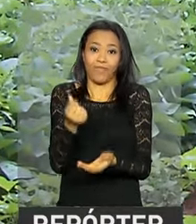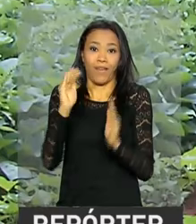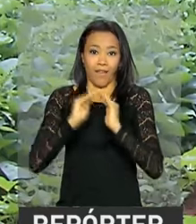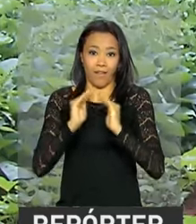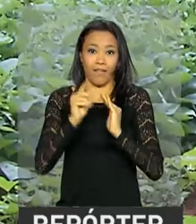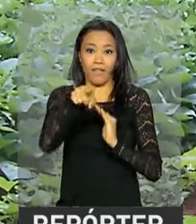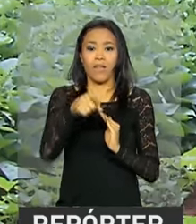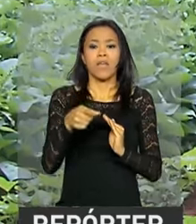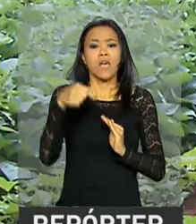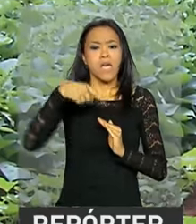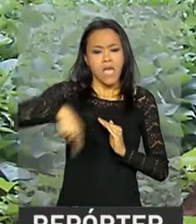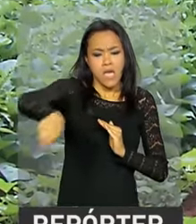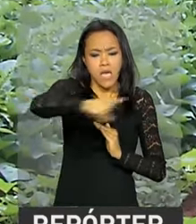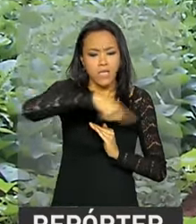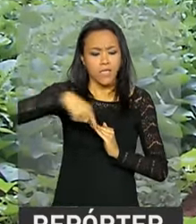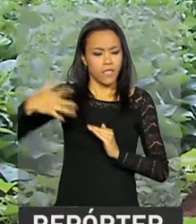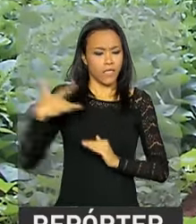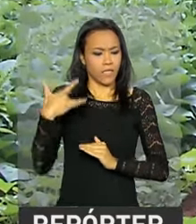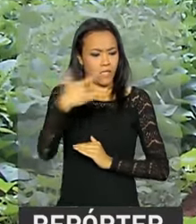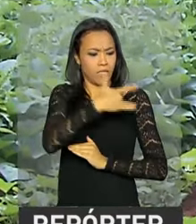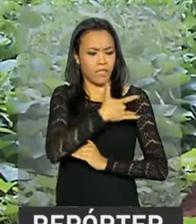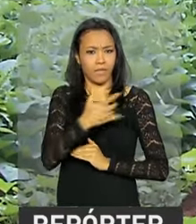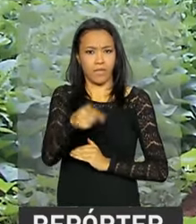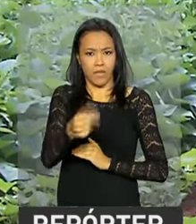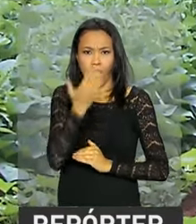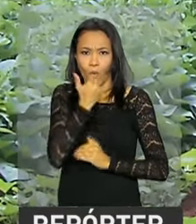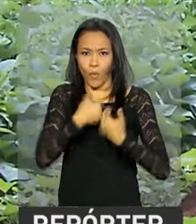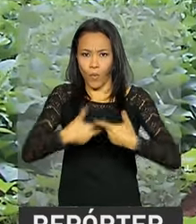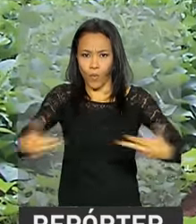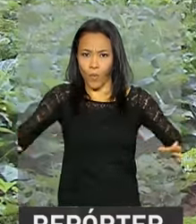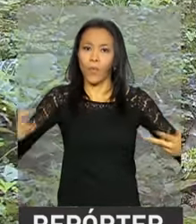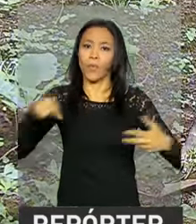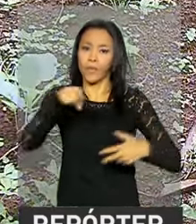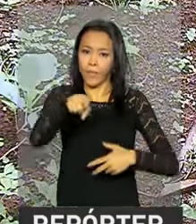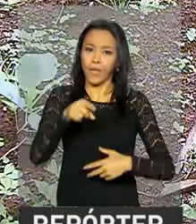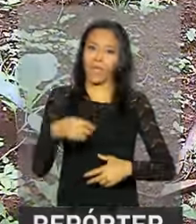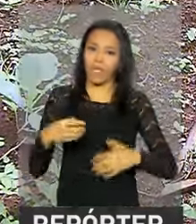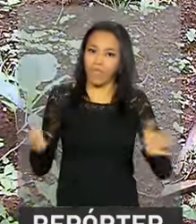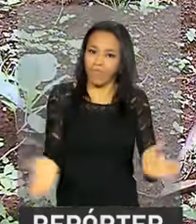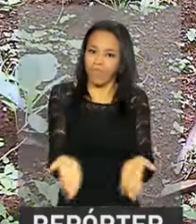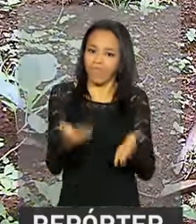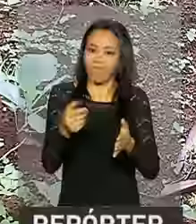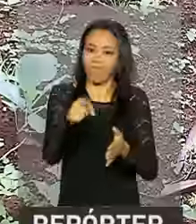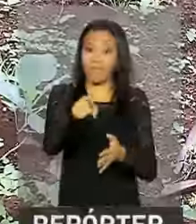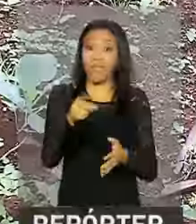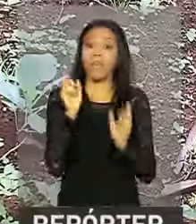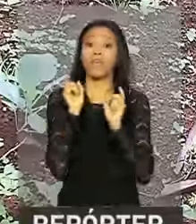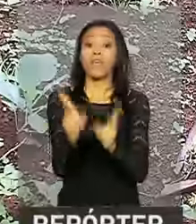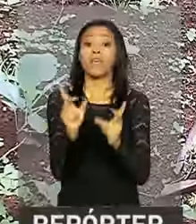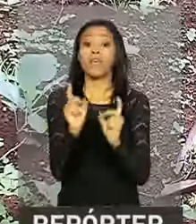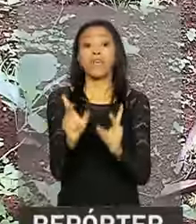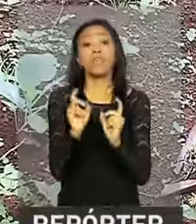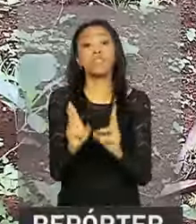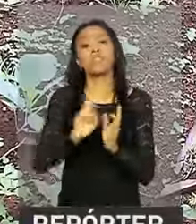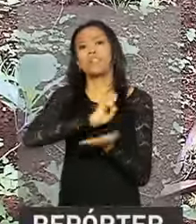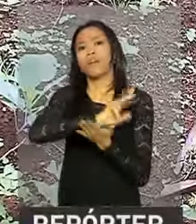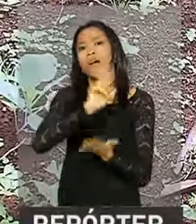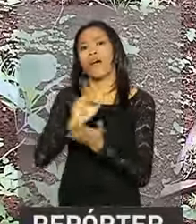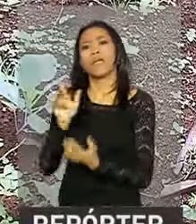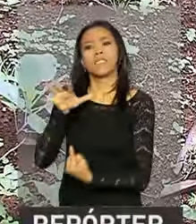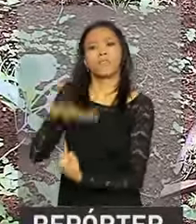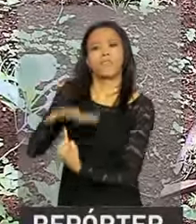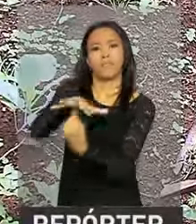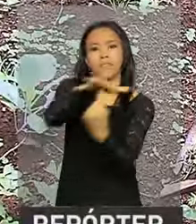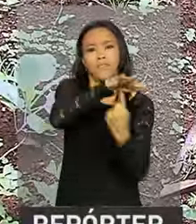além dos produtos serem orgânicos, Valdir investiu na Agrofloresta. O agricultor vende seus alimentos em diferentes